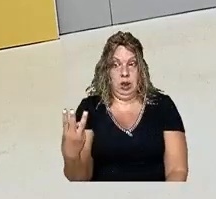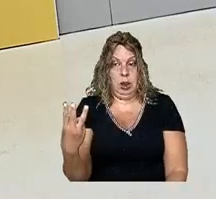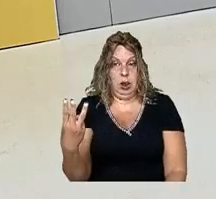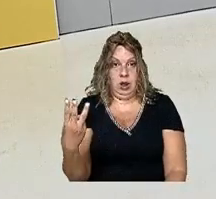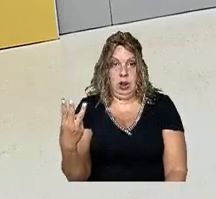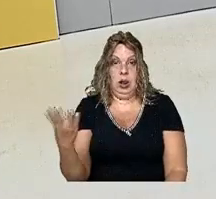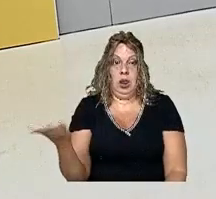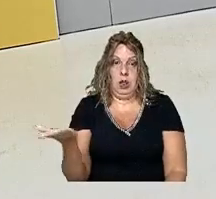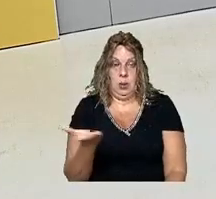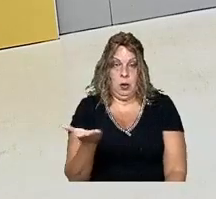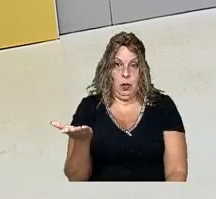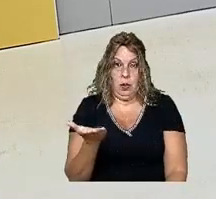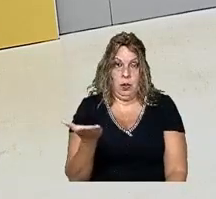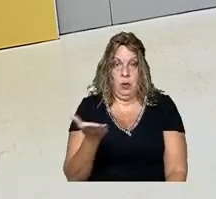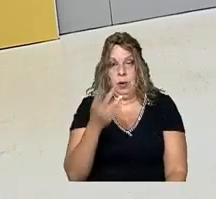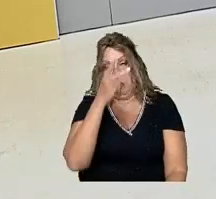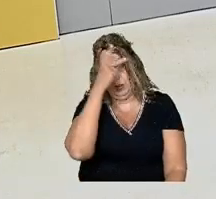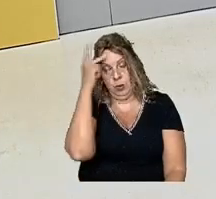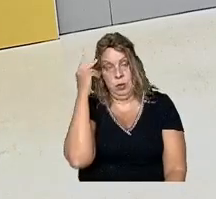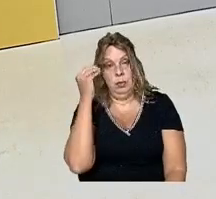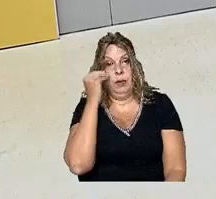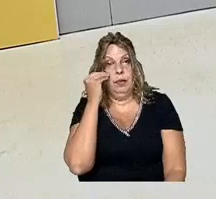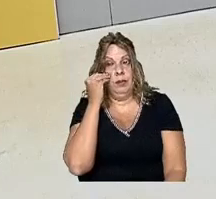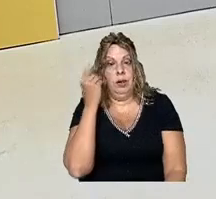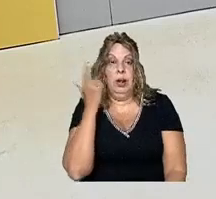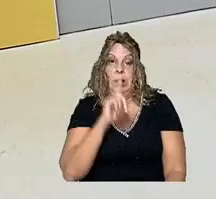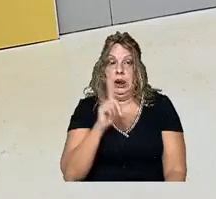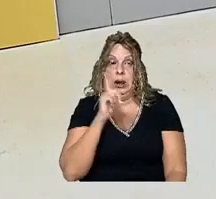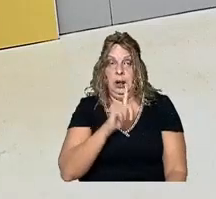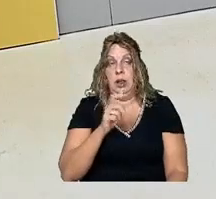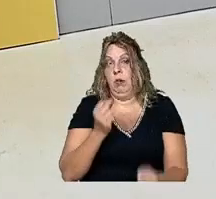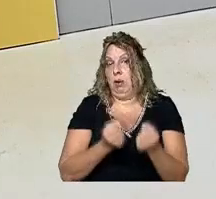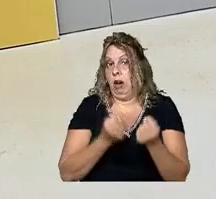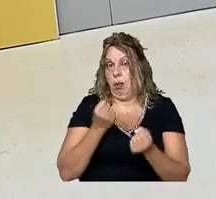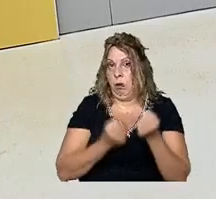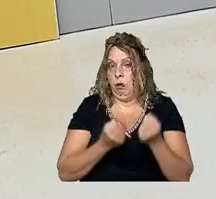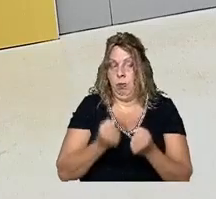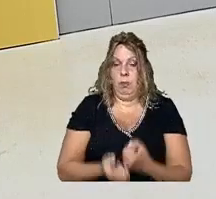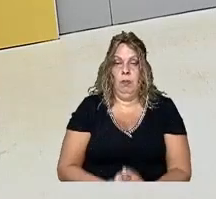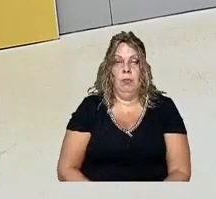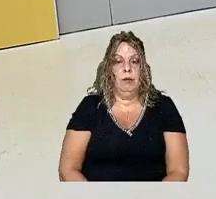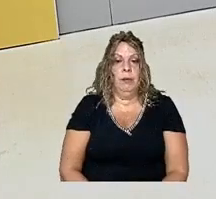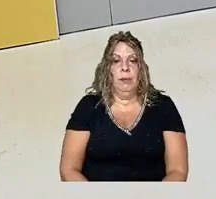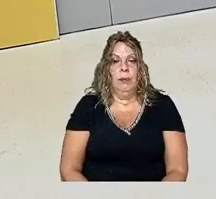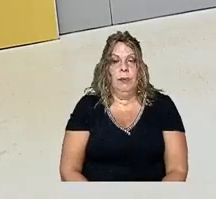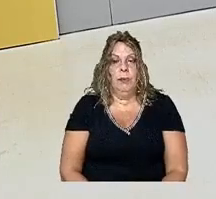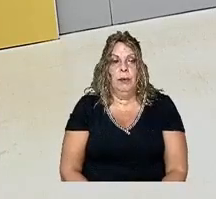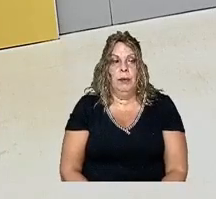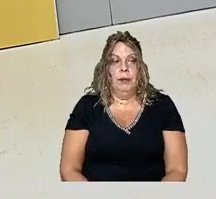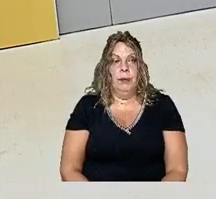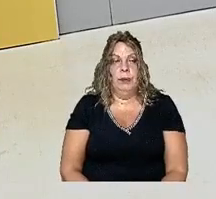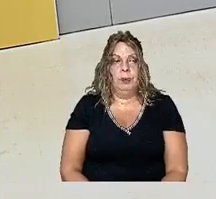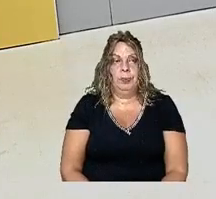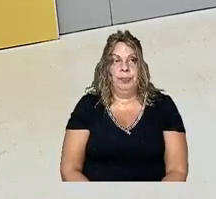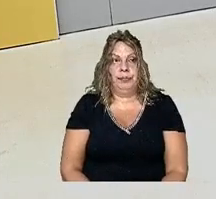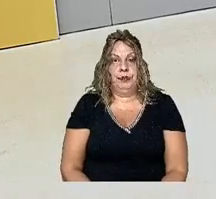já na disputa, tá valendo um Chevrolet Onix 0 no quarto prêmio. Olha aí, olha